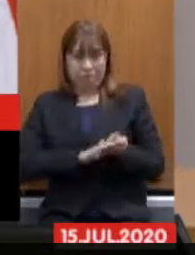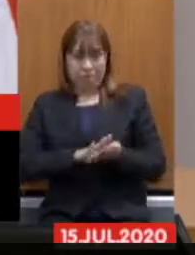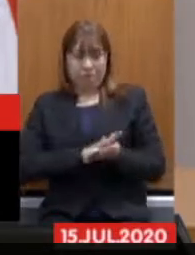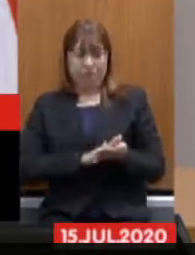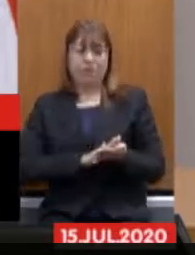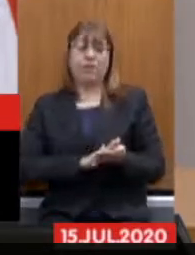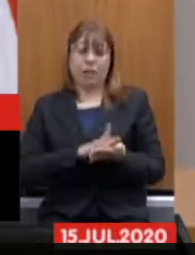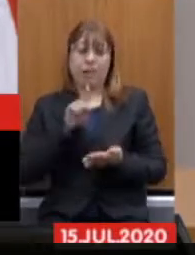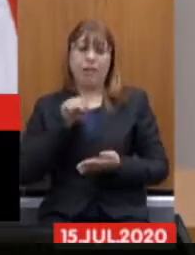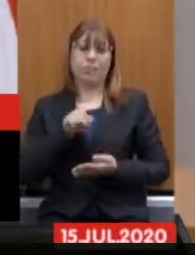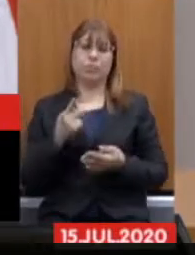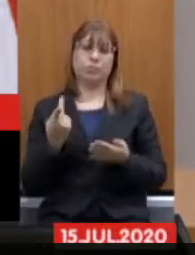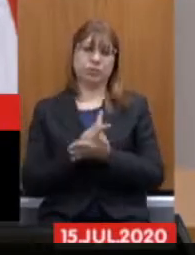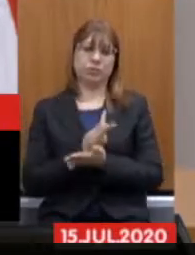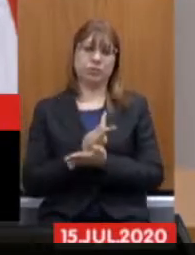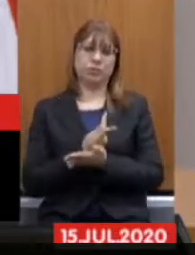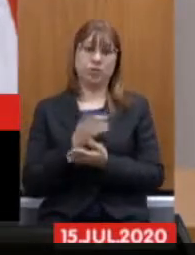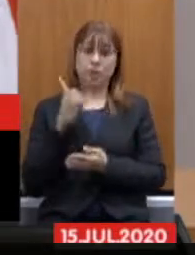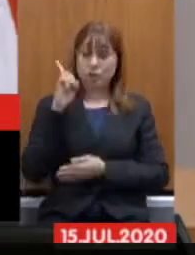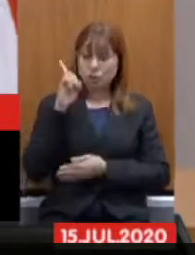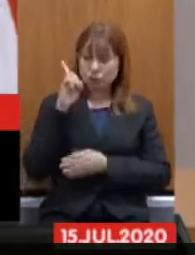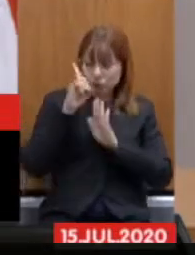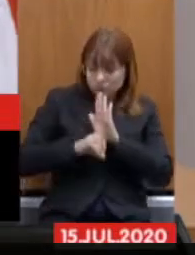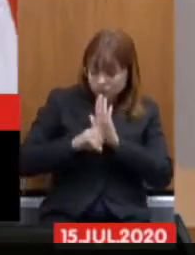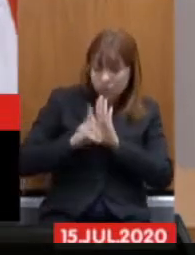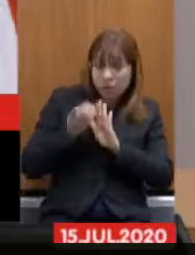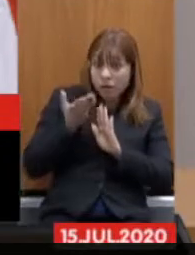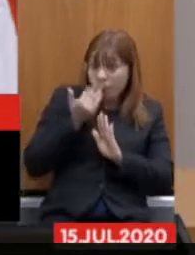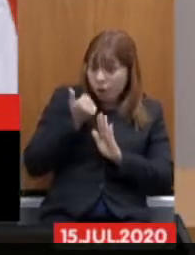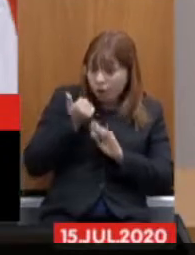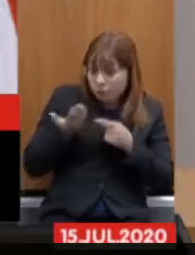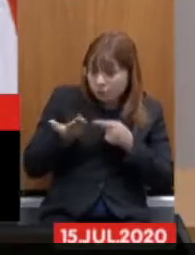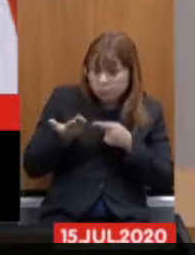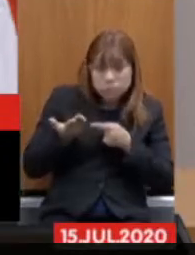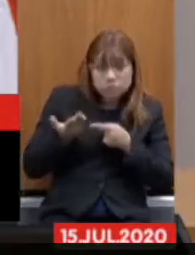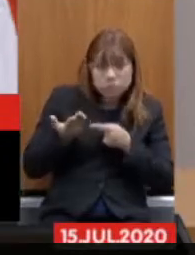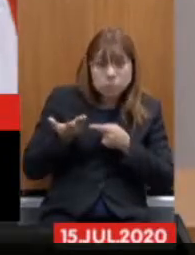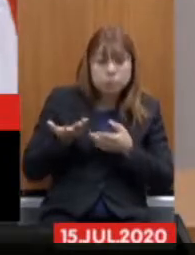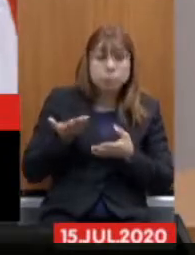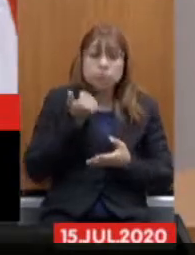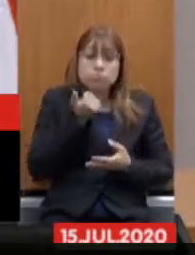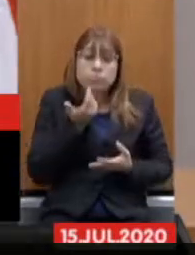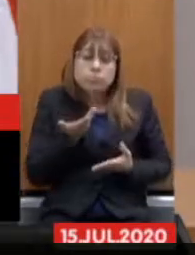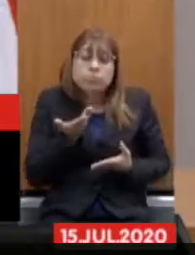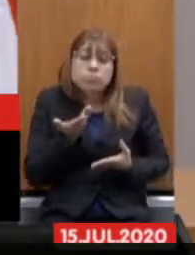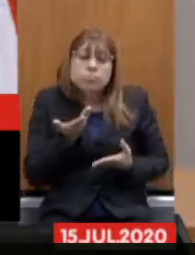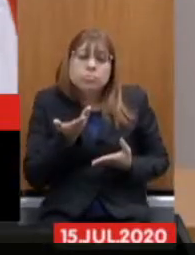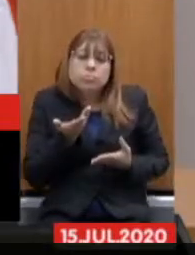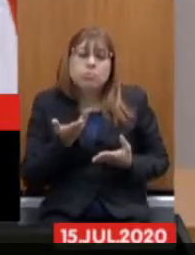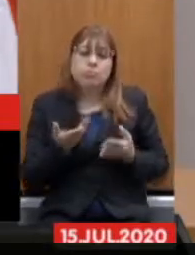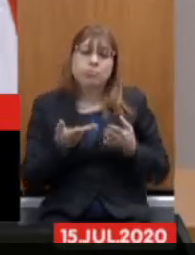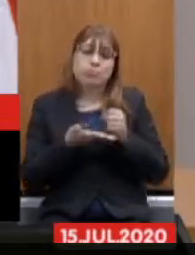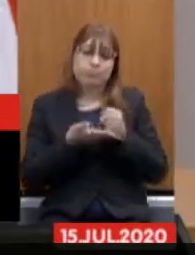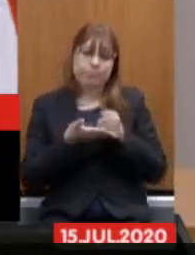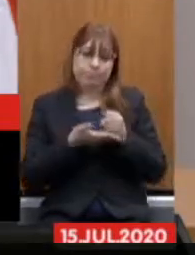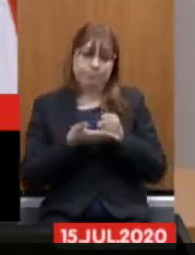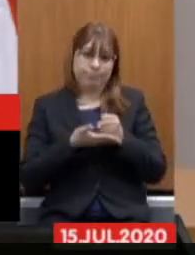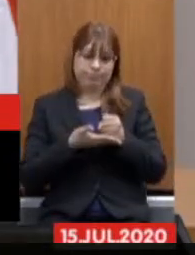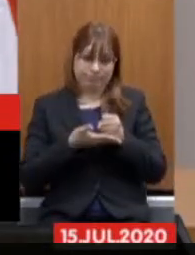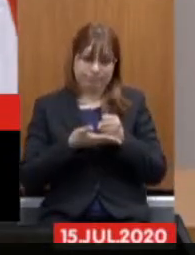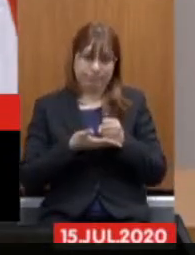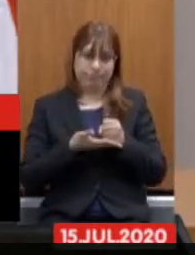significa o direito à alimentação básica direito à sobrevivência